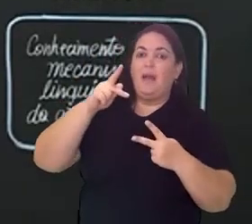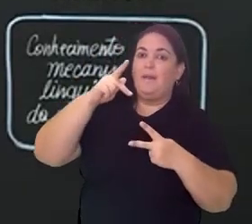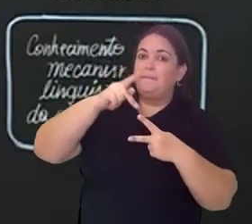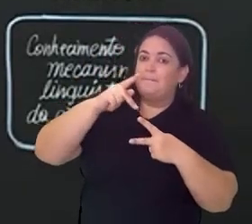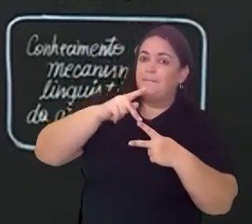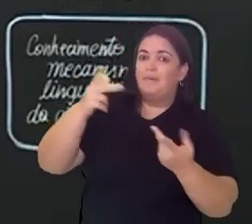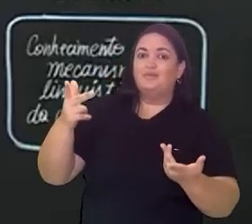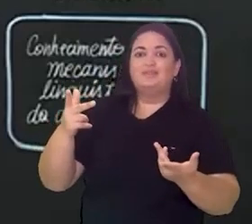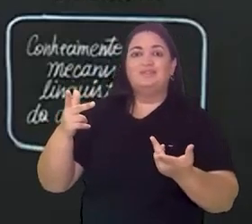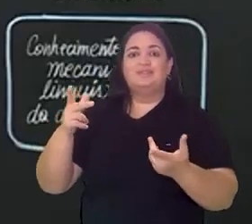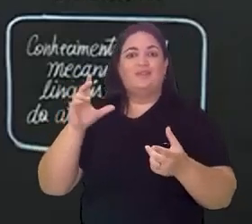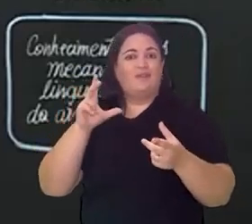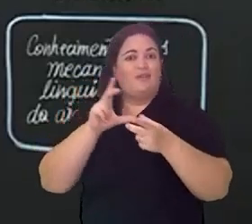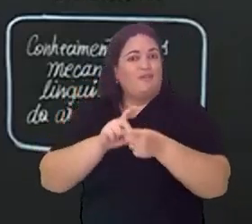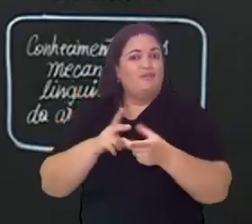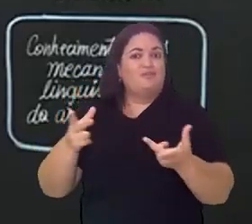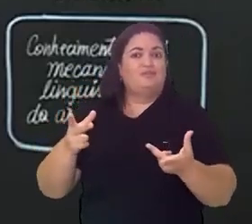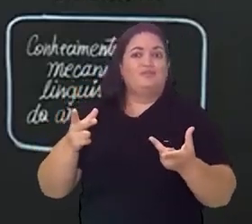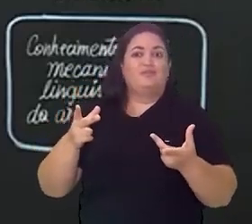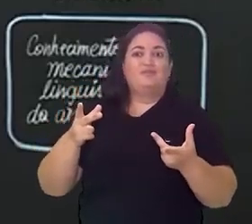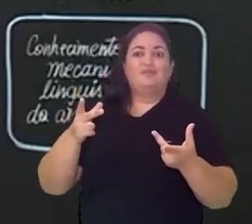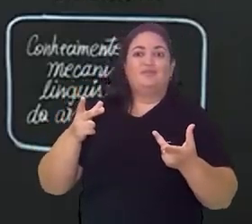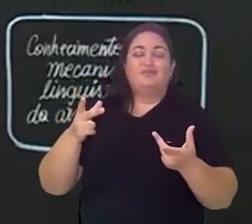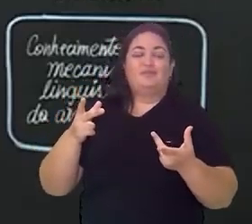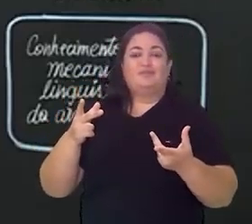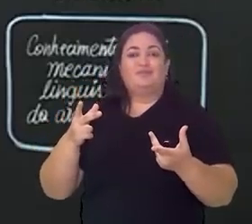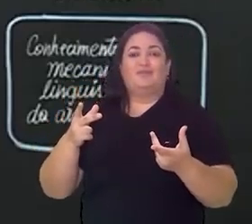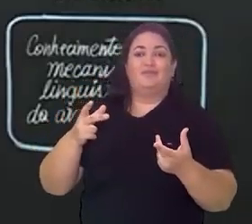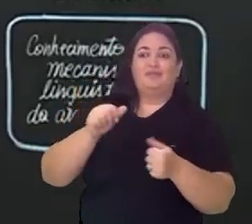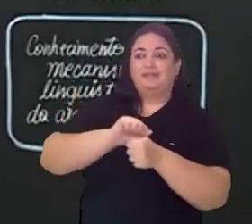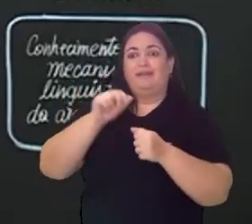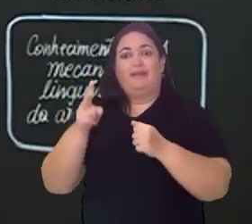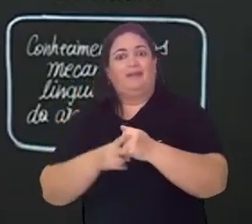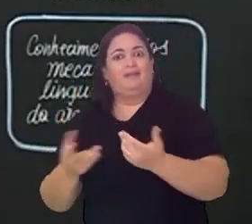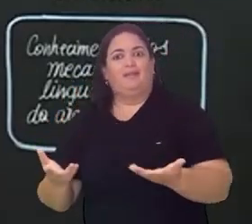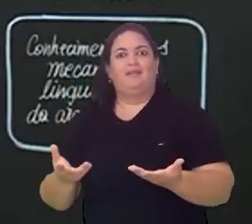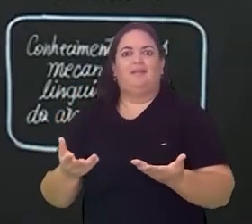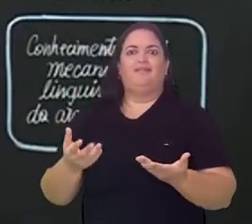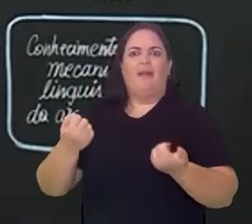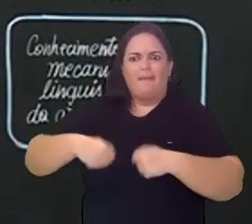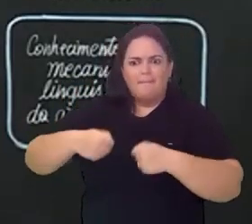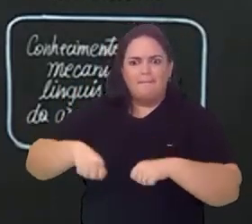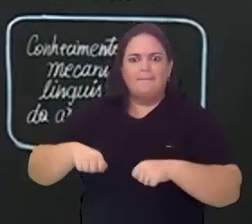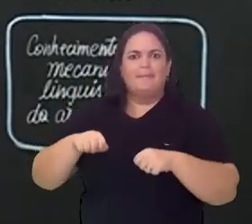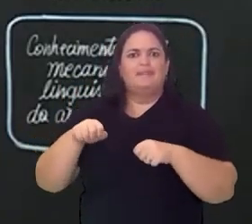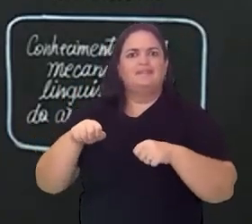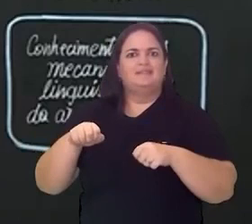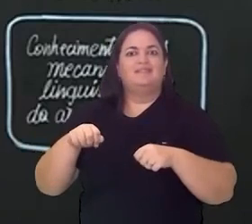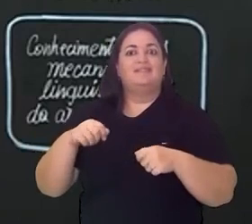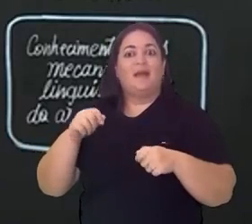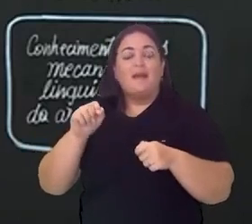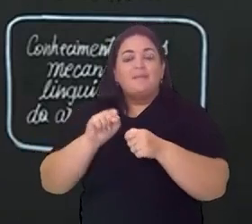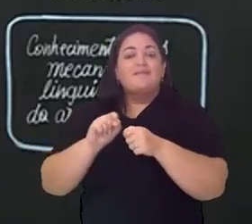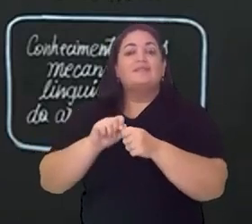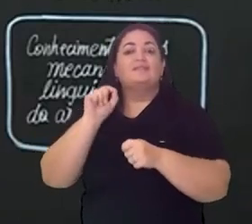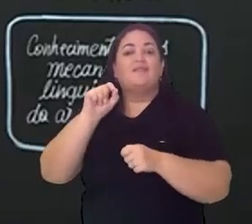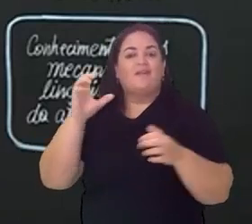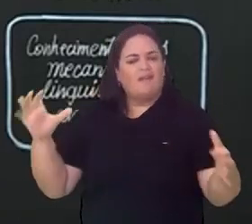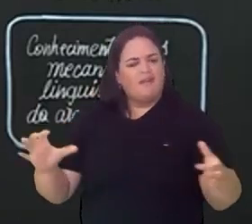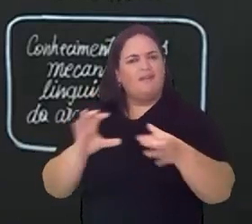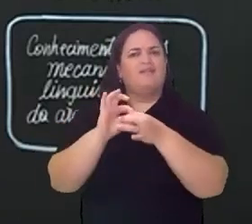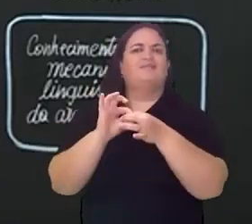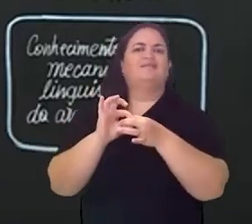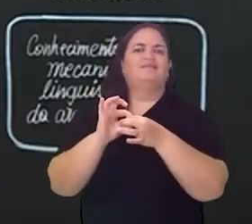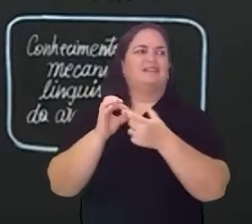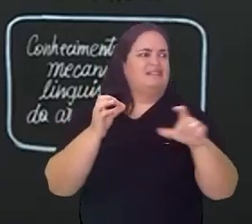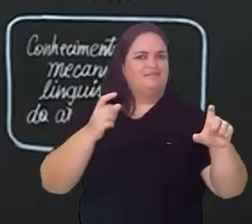preposições, conjunções, pronomes, advérbios, aquelas palavras que propõem a conexão, a ligação entre os termos